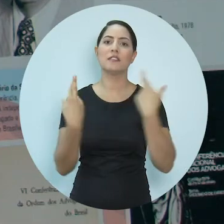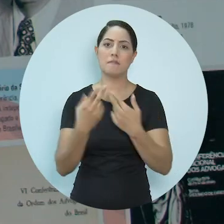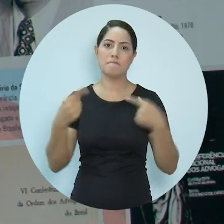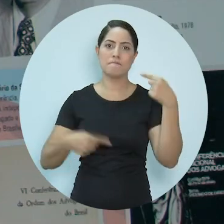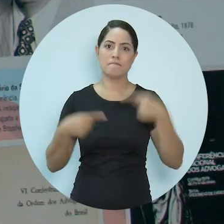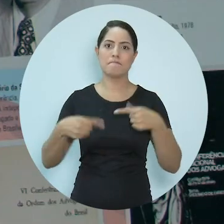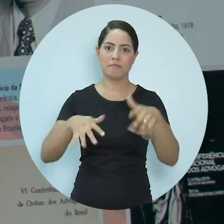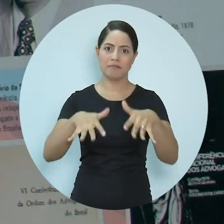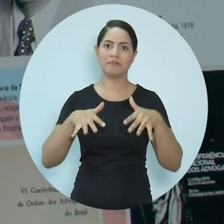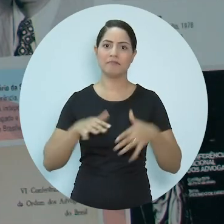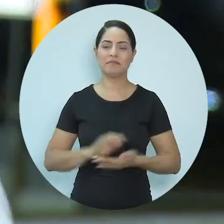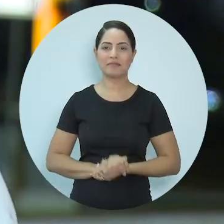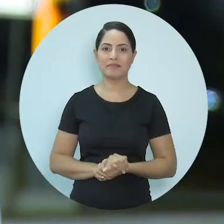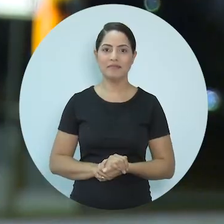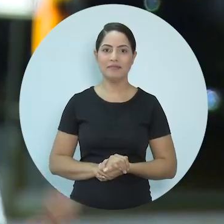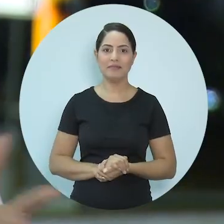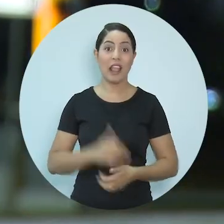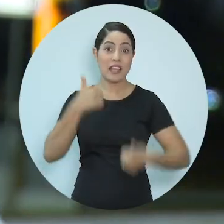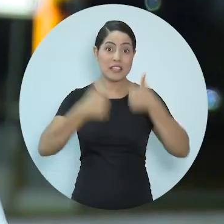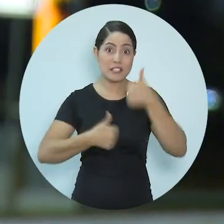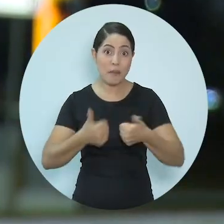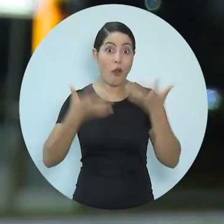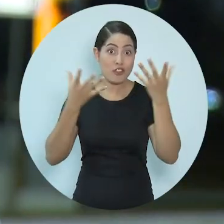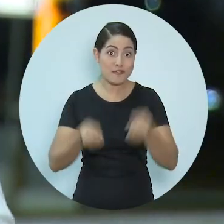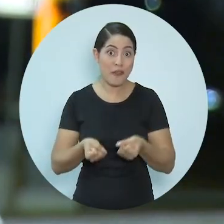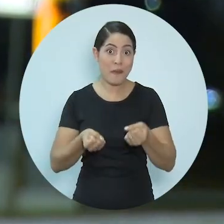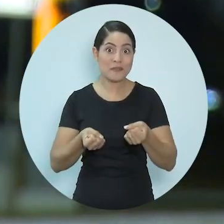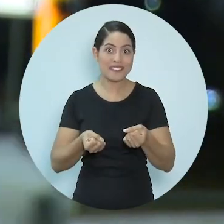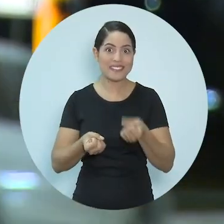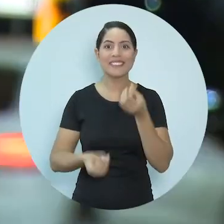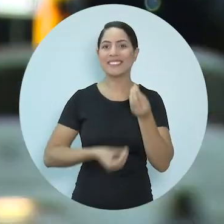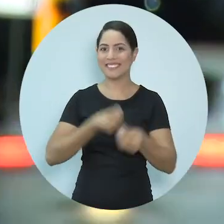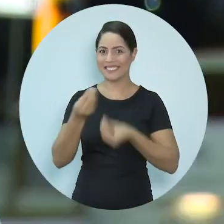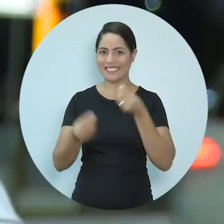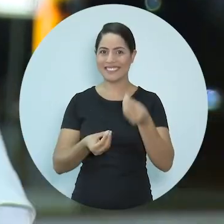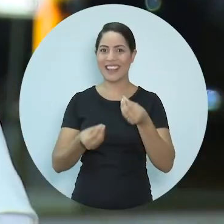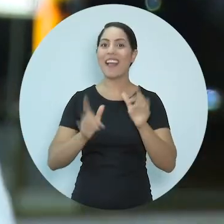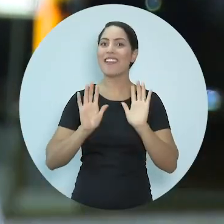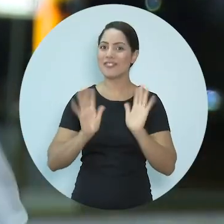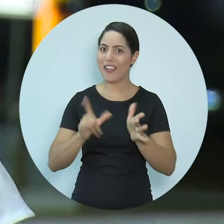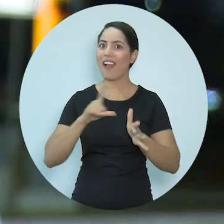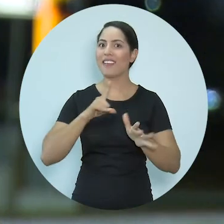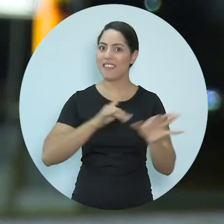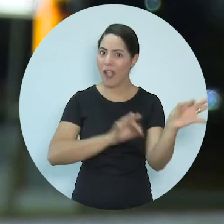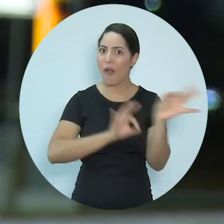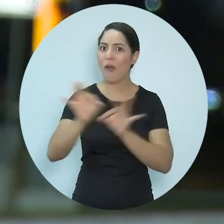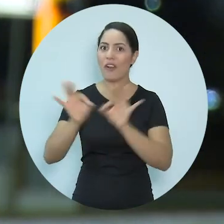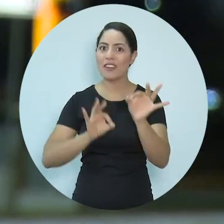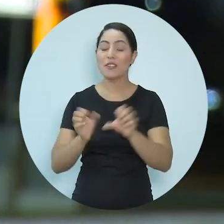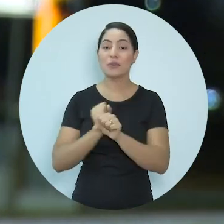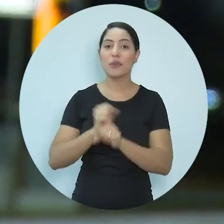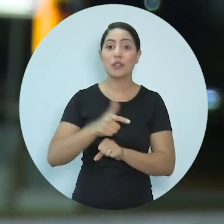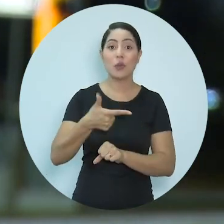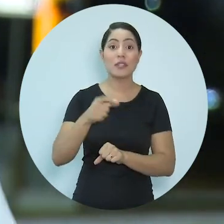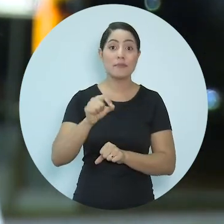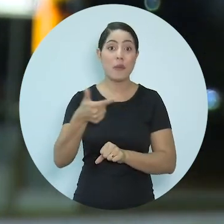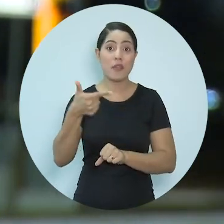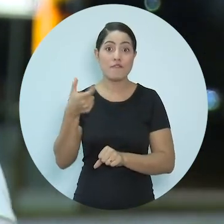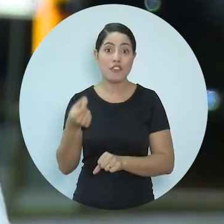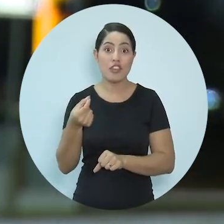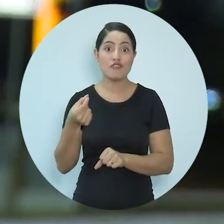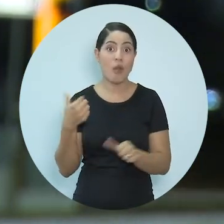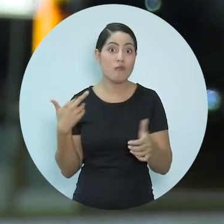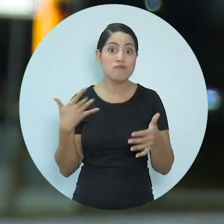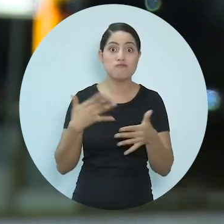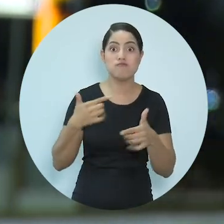do Conselho Pleno do Conselho Federal. Vamos falar de esporte. A organização dos Jogos Nacionais da Advocacia de 2020 estão